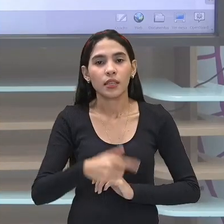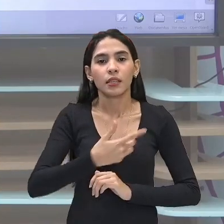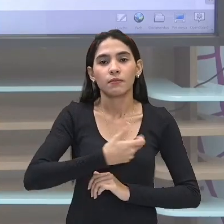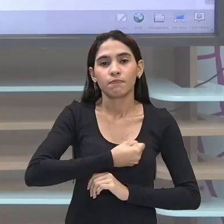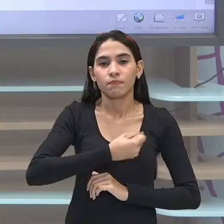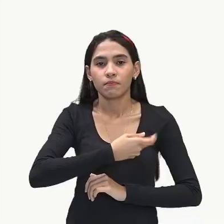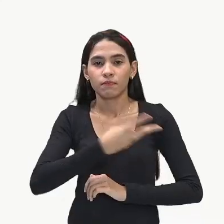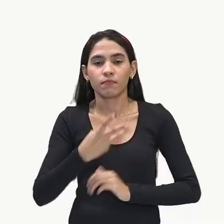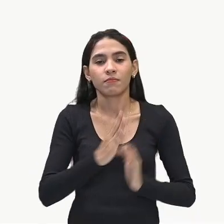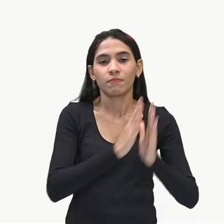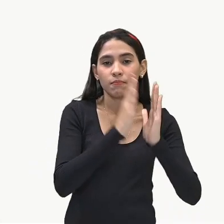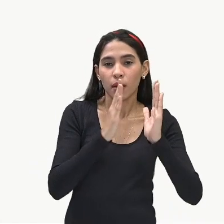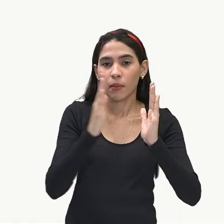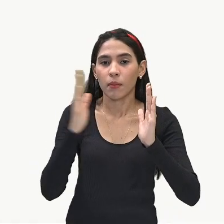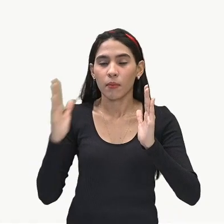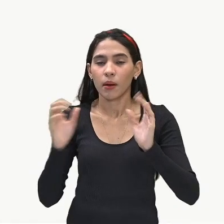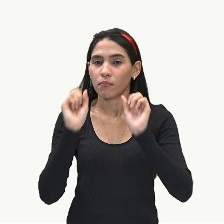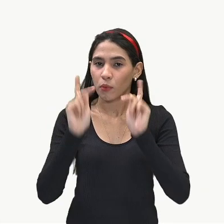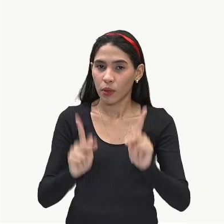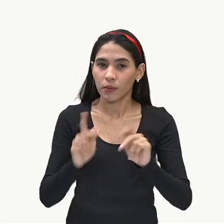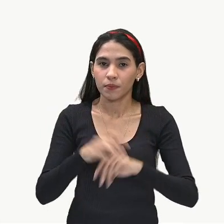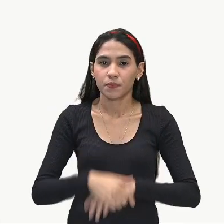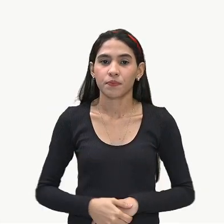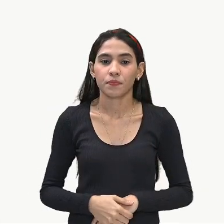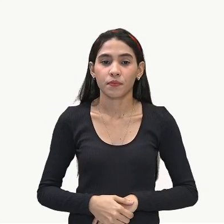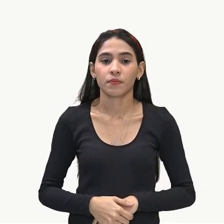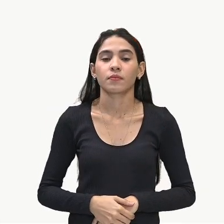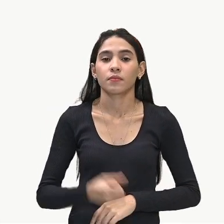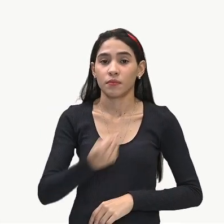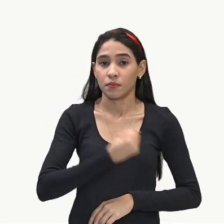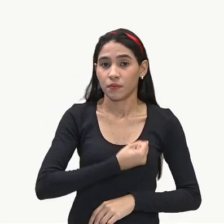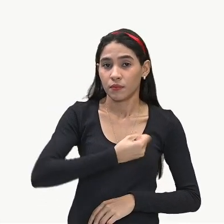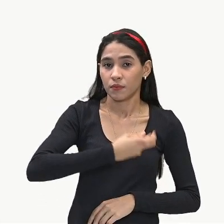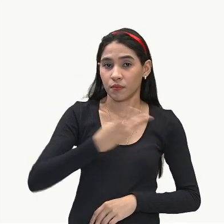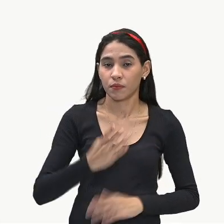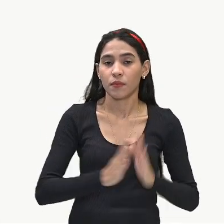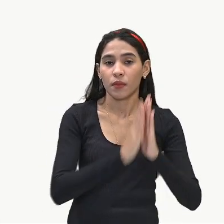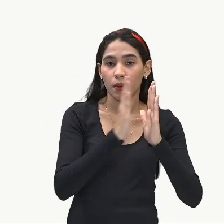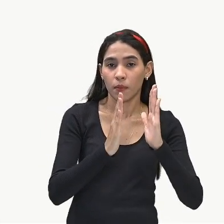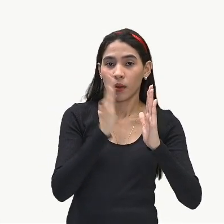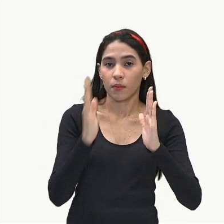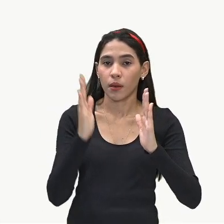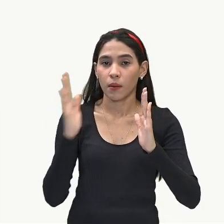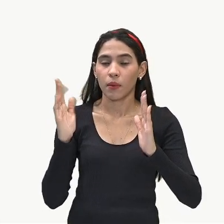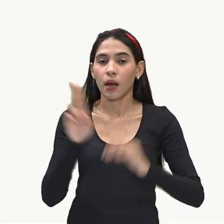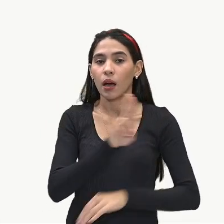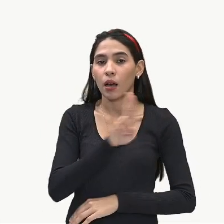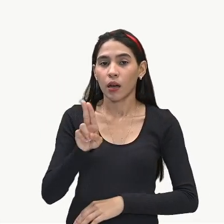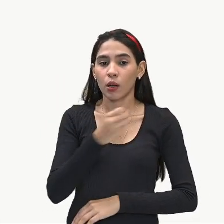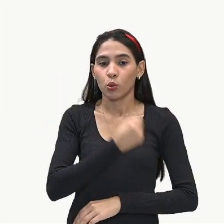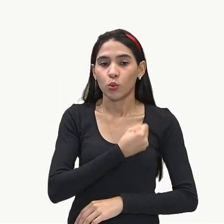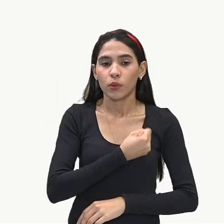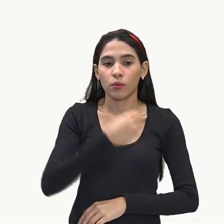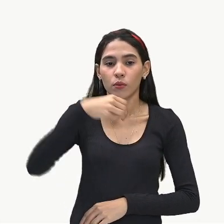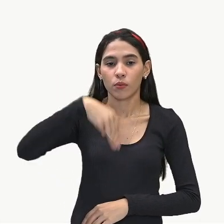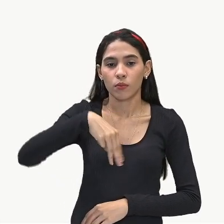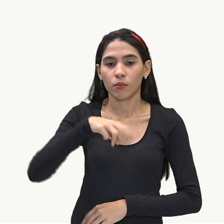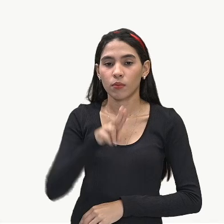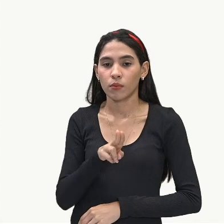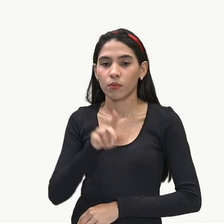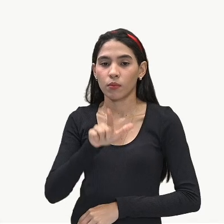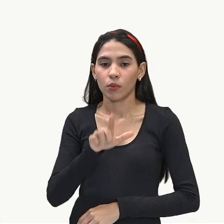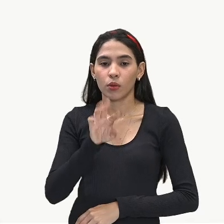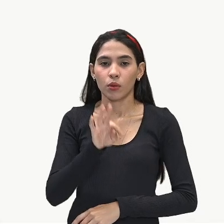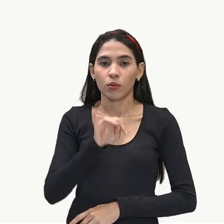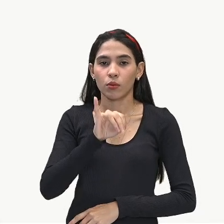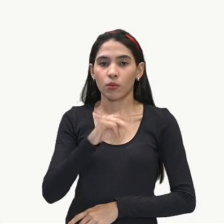até aí, Vamos seguindo então? A sequência dos números múltiplos de 10. Então veja, eu já tenho aqui uma